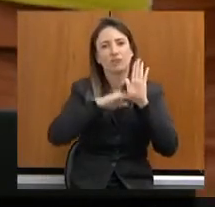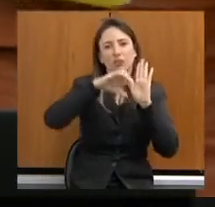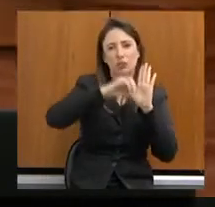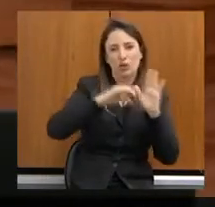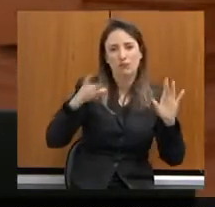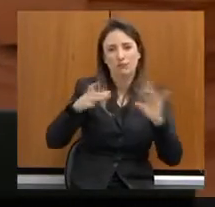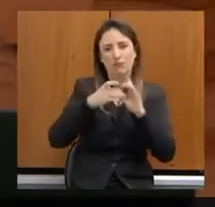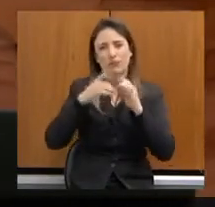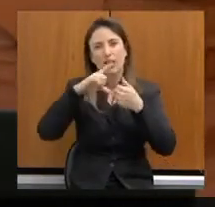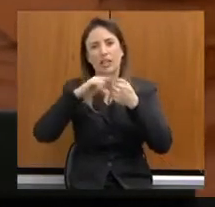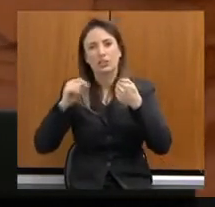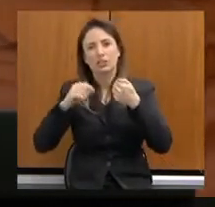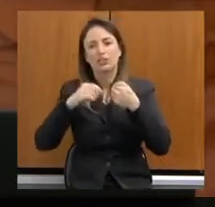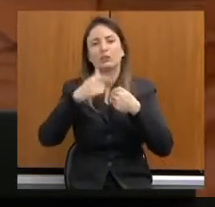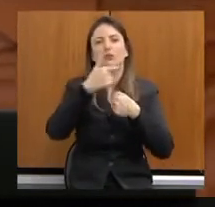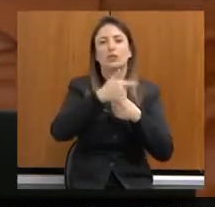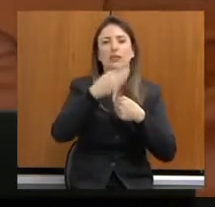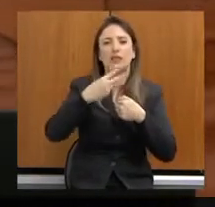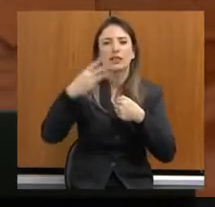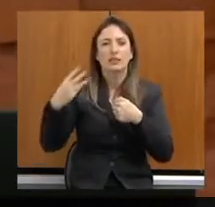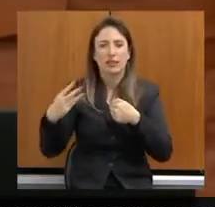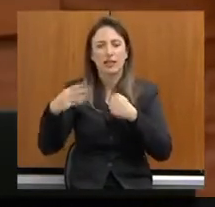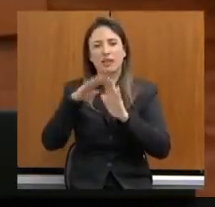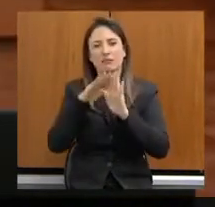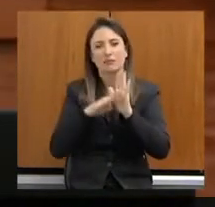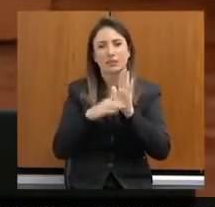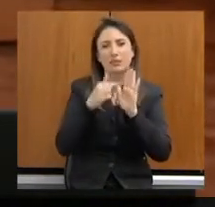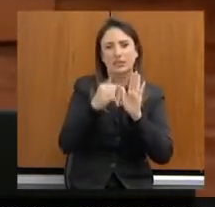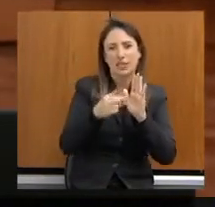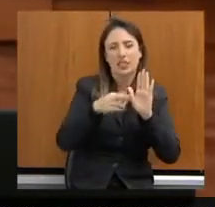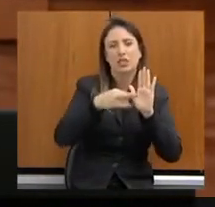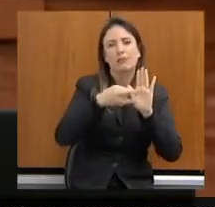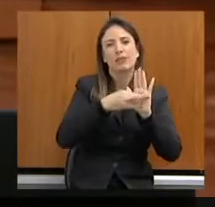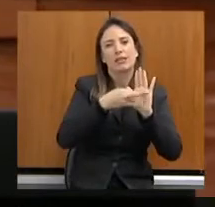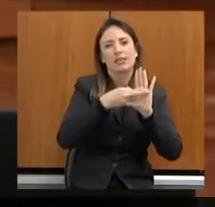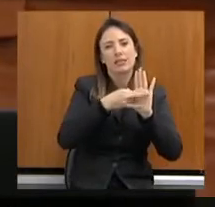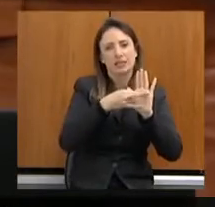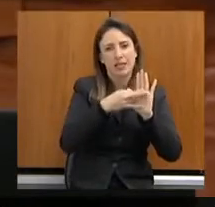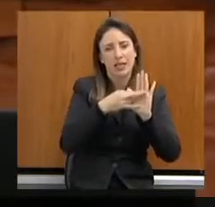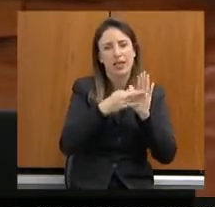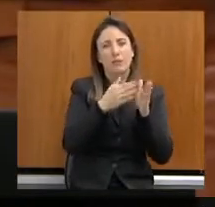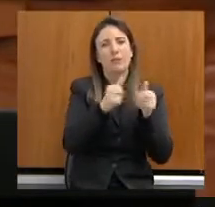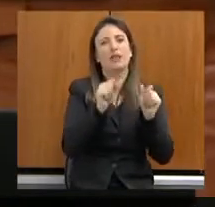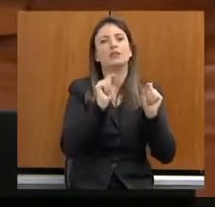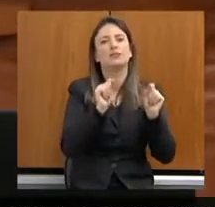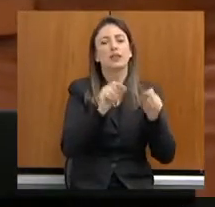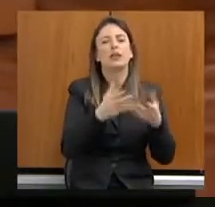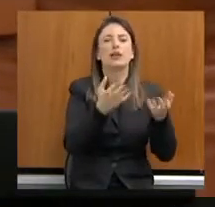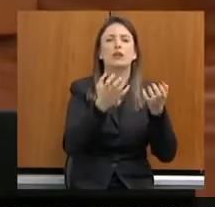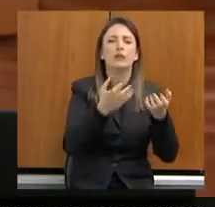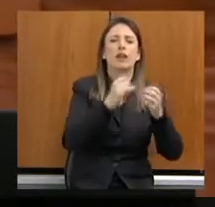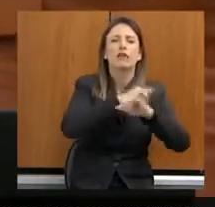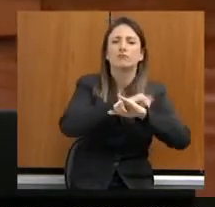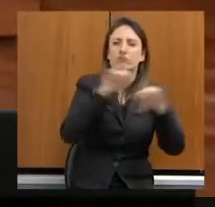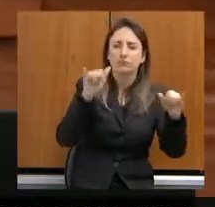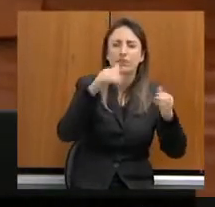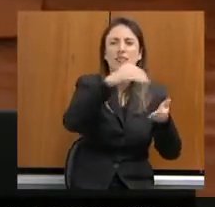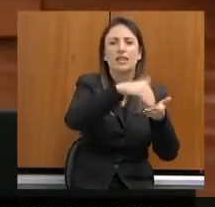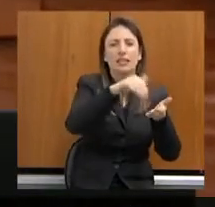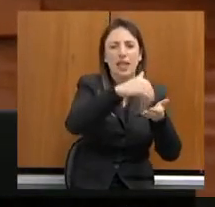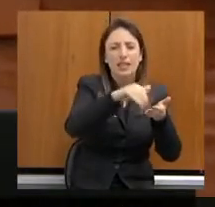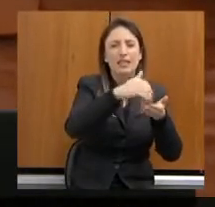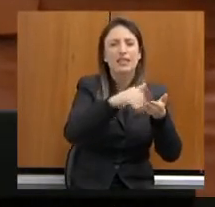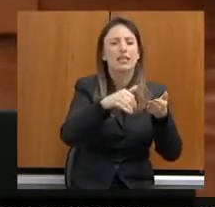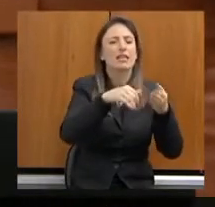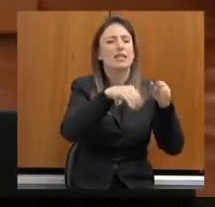combinado com artigo 233 357 do Regimento Interno seja encaminhado à secretaria de estado